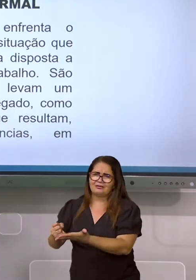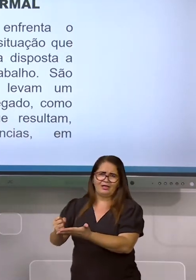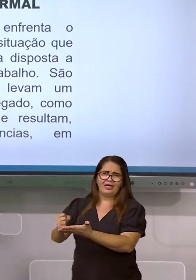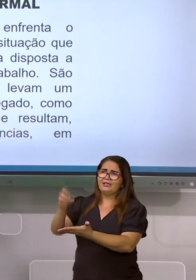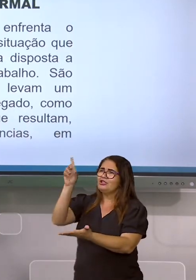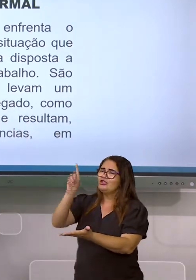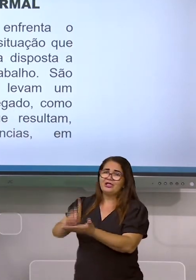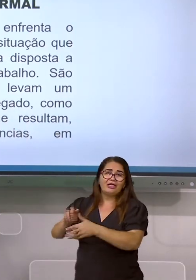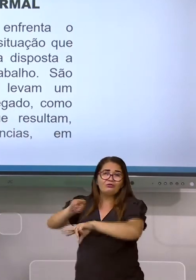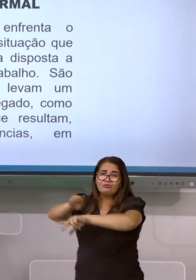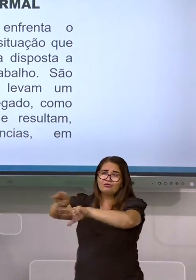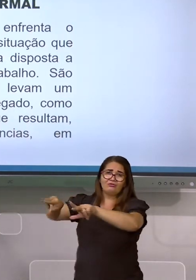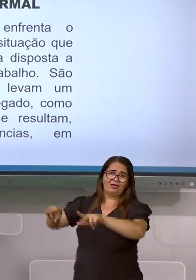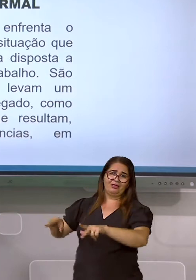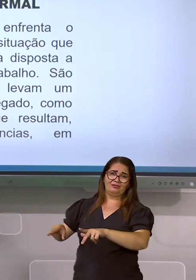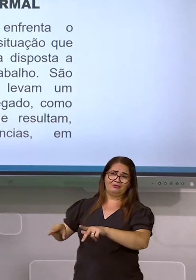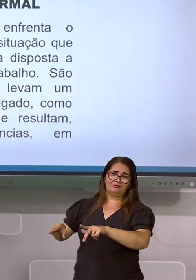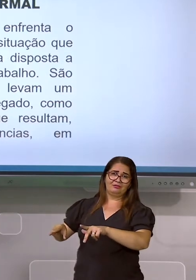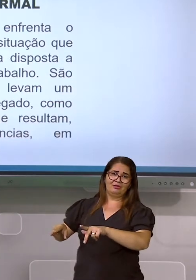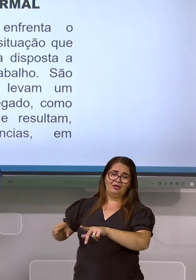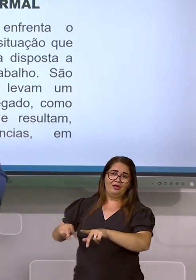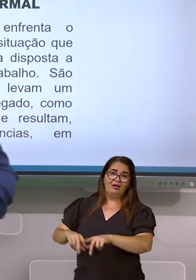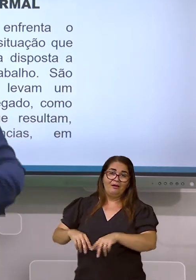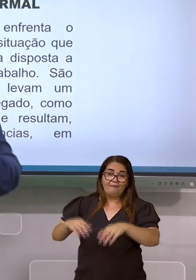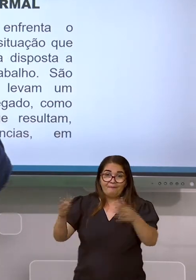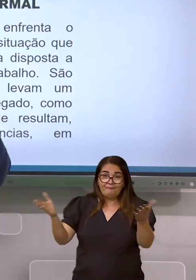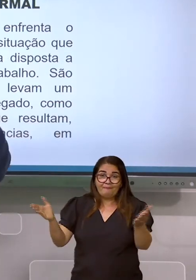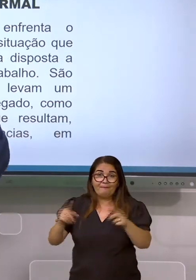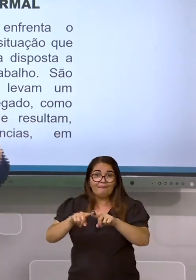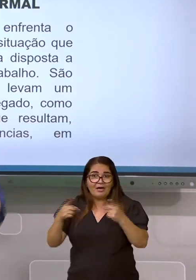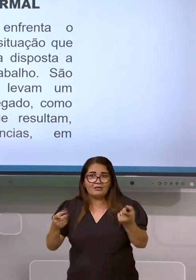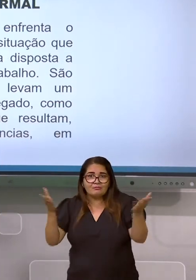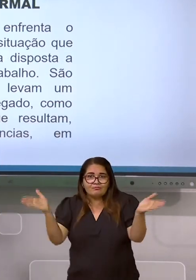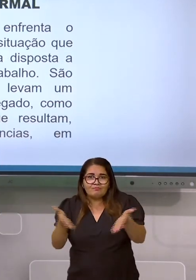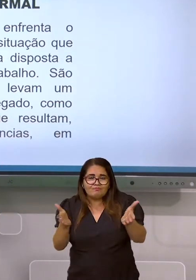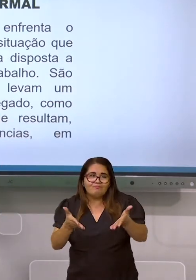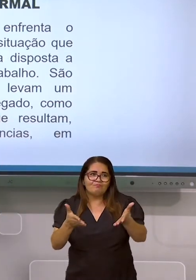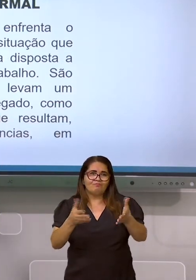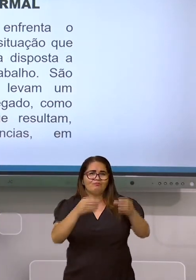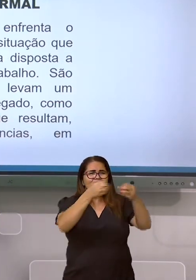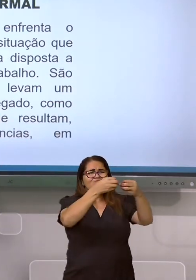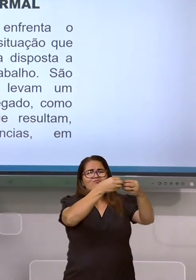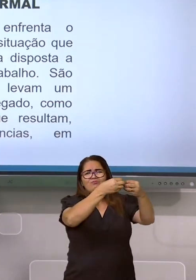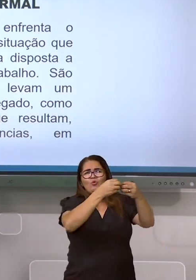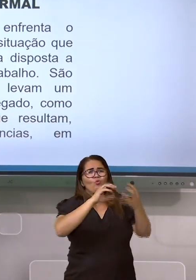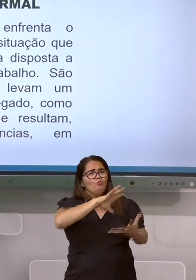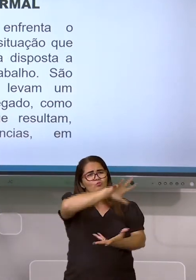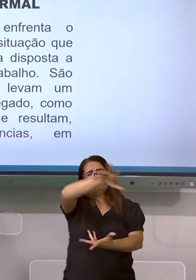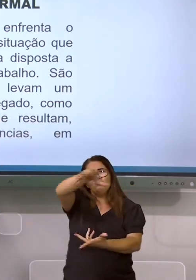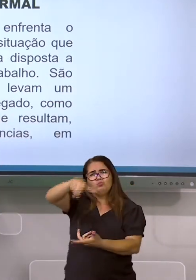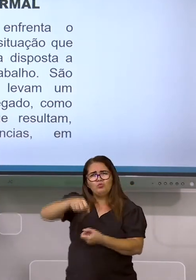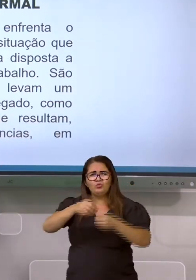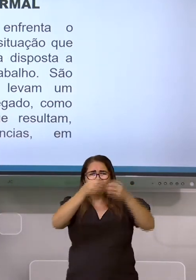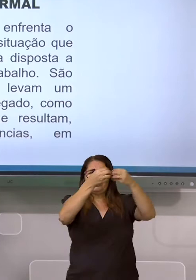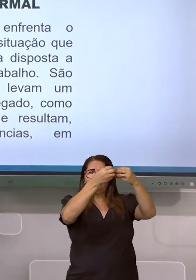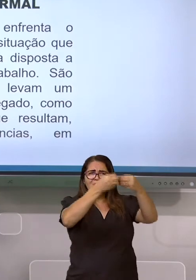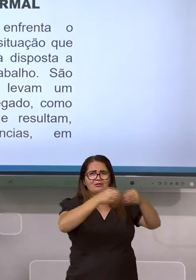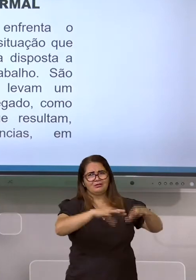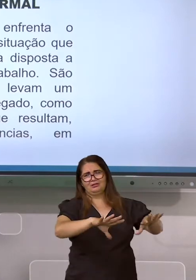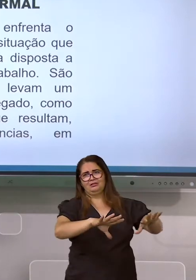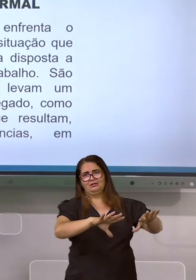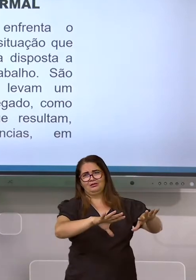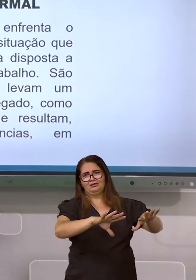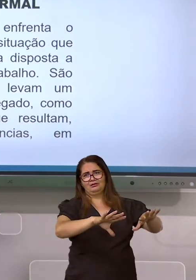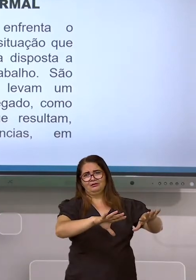tão difícil, a crise está tão brava, vamos colocar assim, que a pessoa